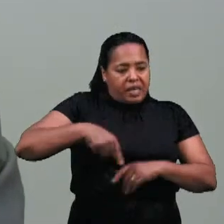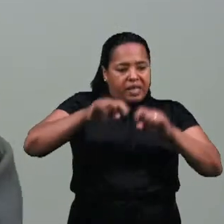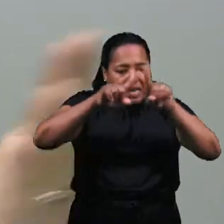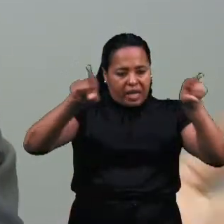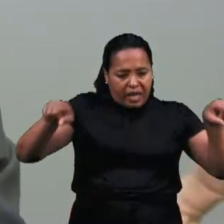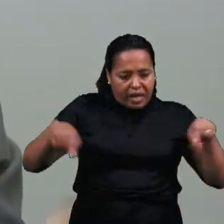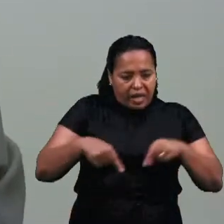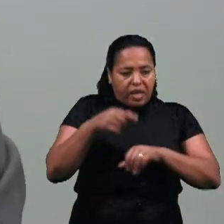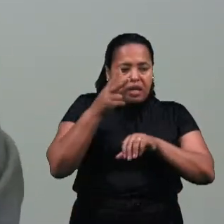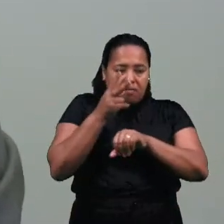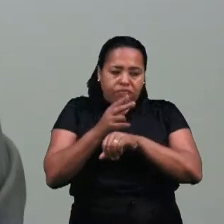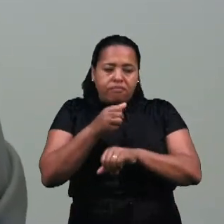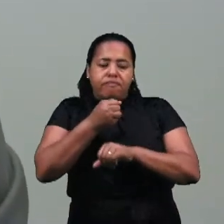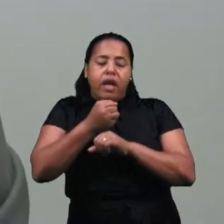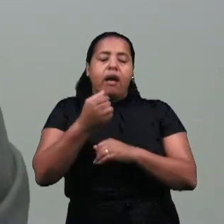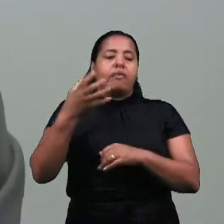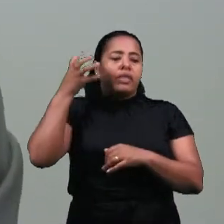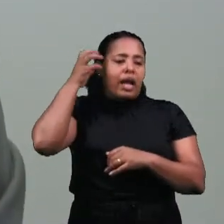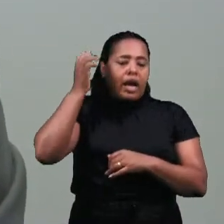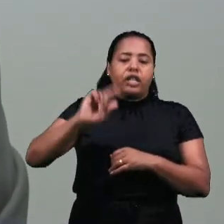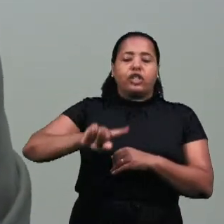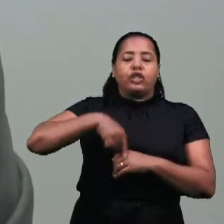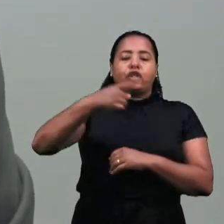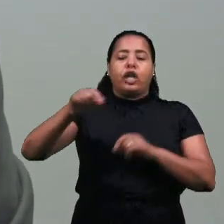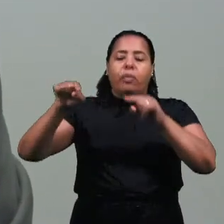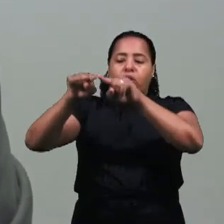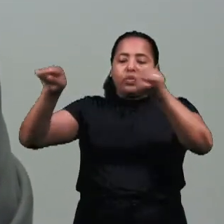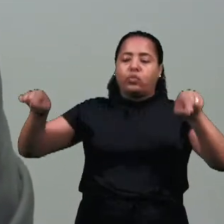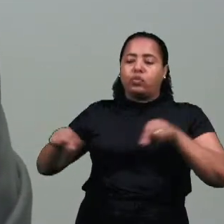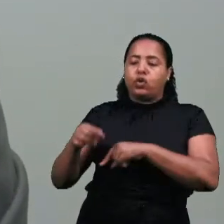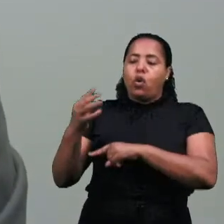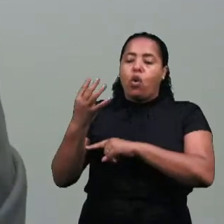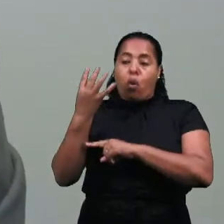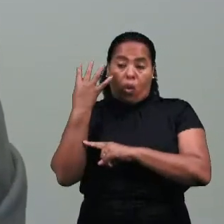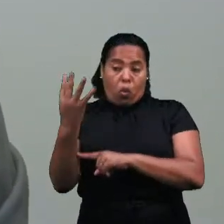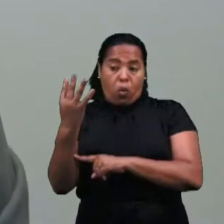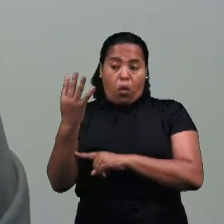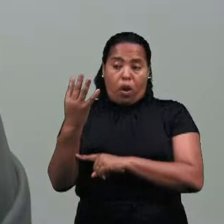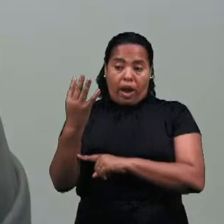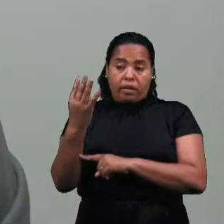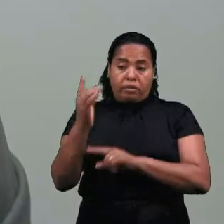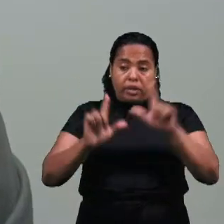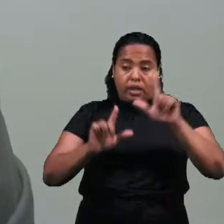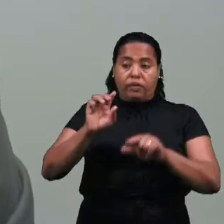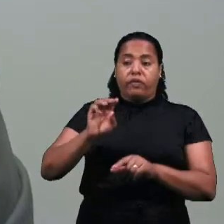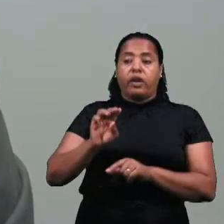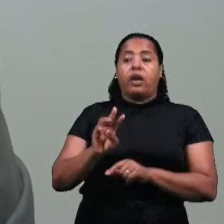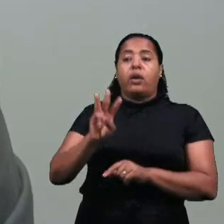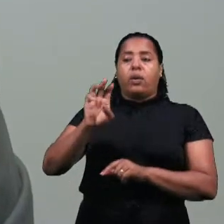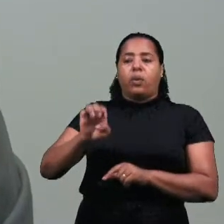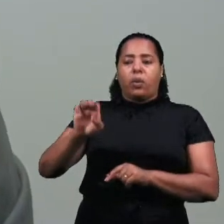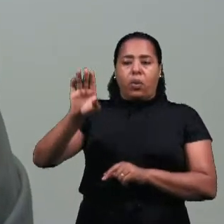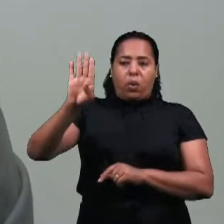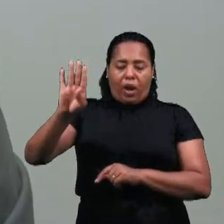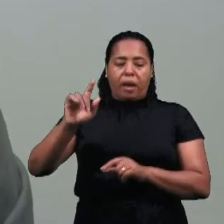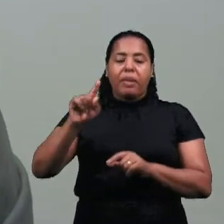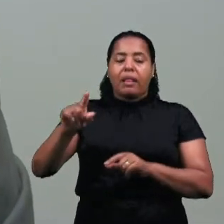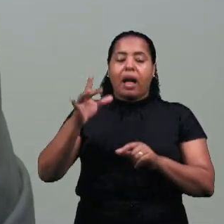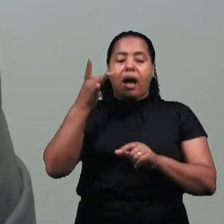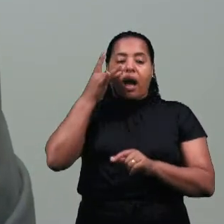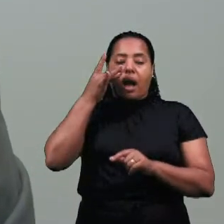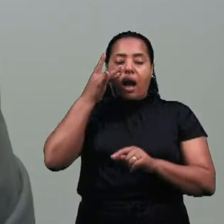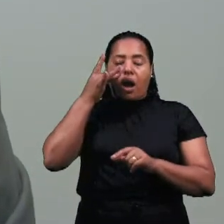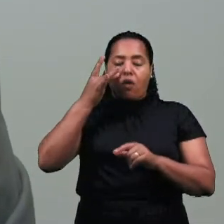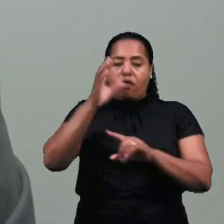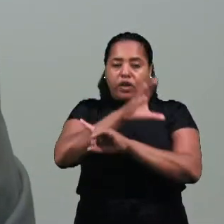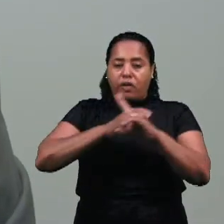O senhor daqui a pouco vai se dirigir para o estúdio 4 da TV Web Manaim para daqui a pouco a transmissão do culto ao vivo. Nós agradecemos